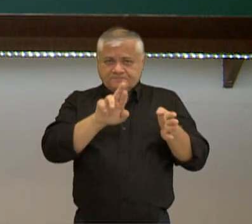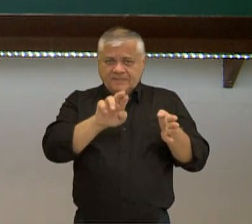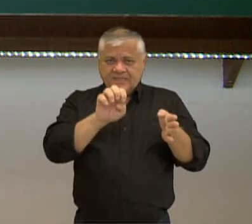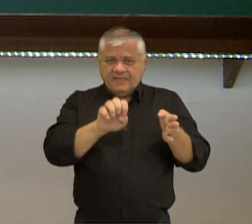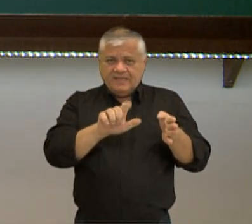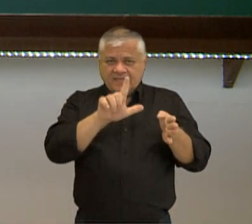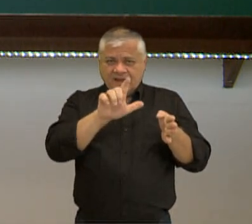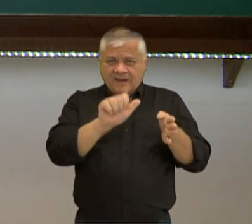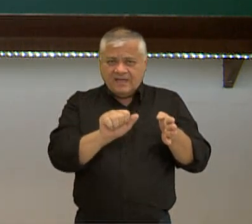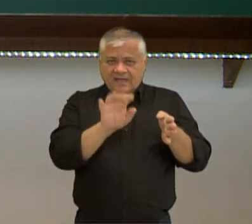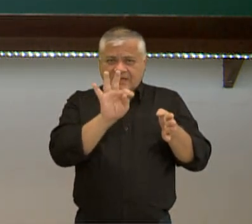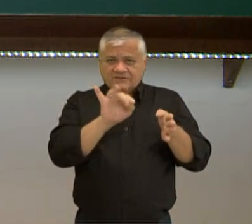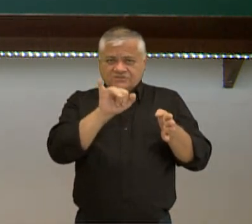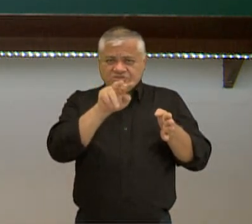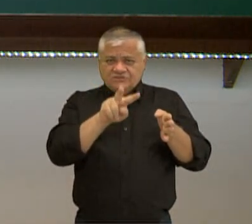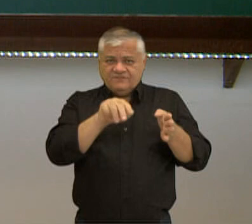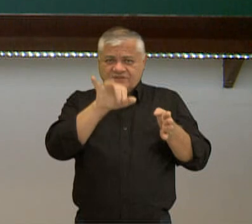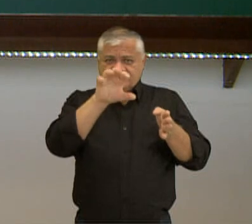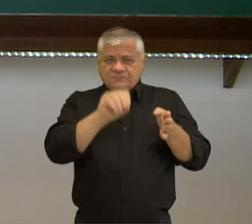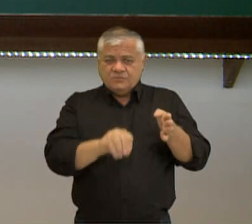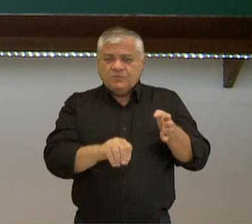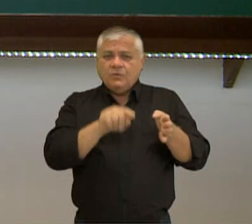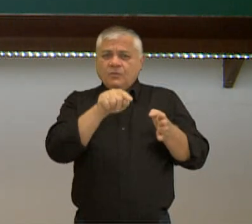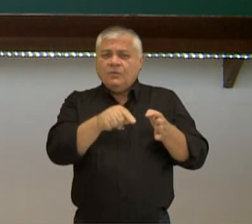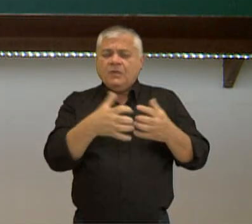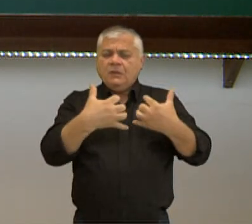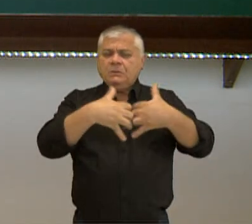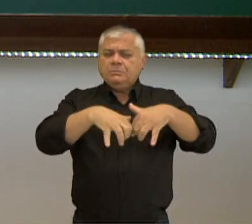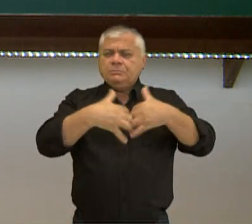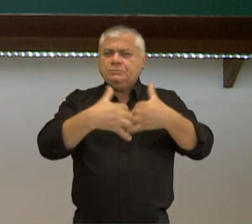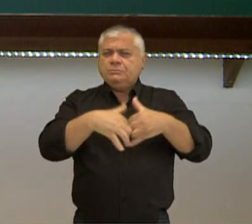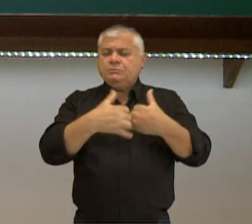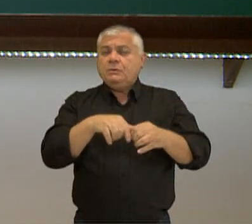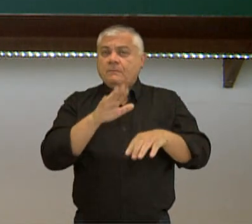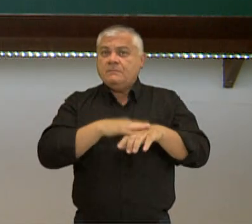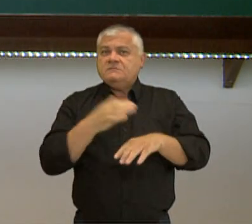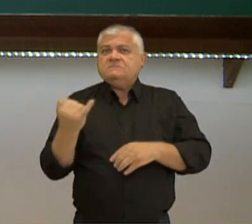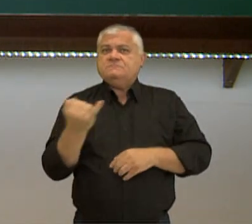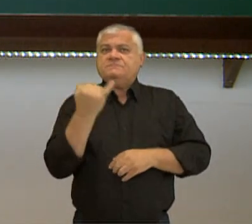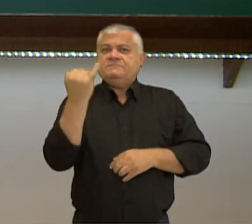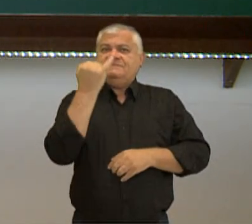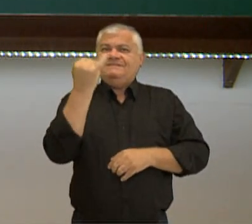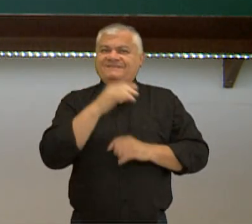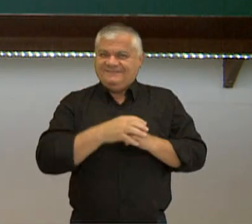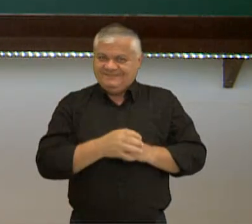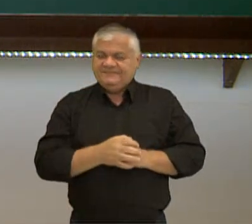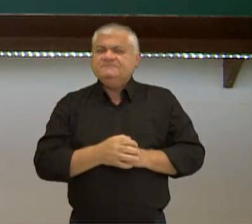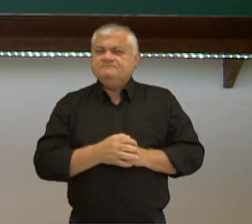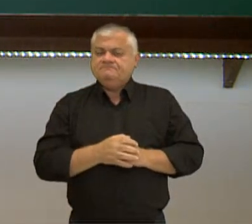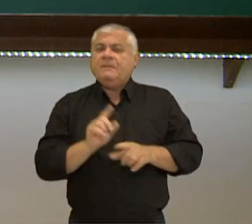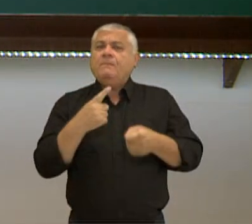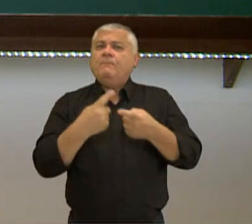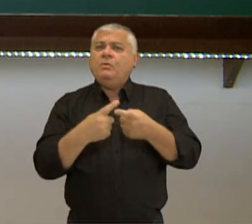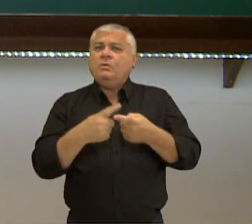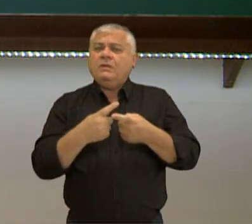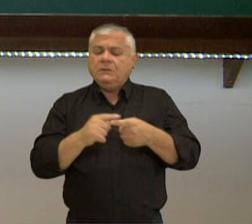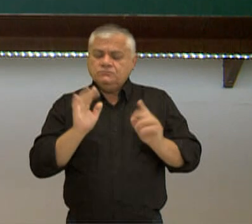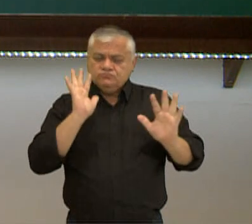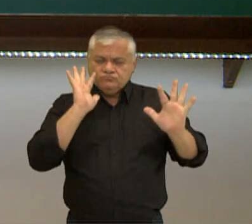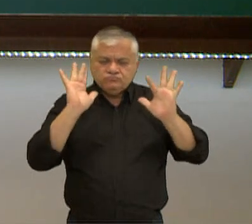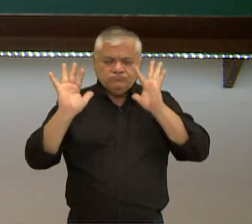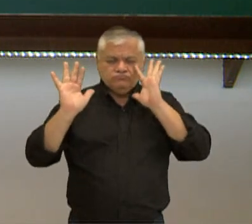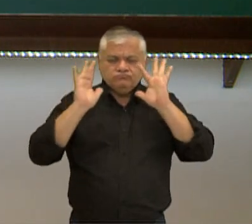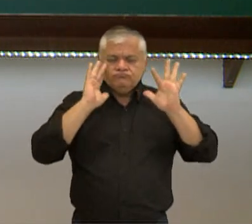né, a ideia da racionalidade, ela é muito mais importante, do refletir,